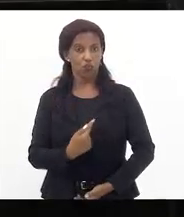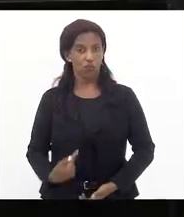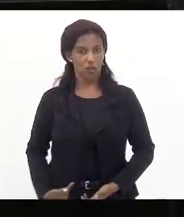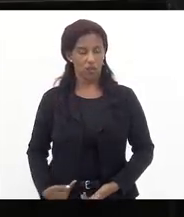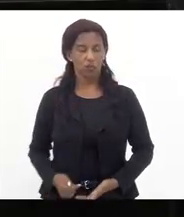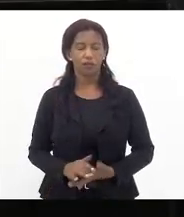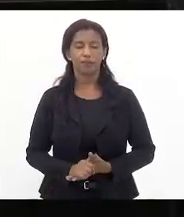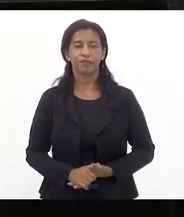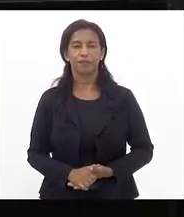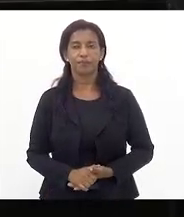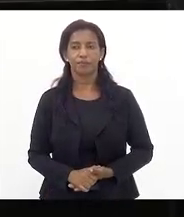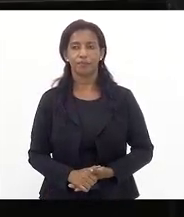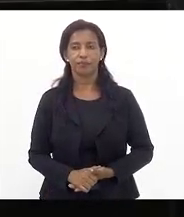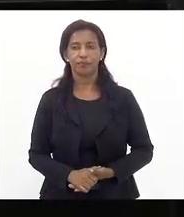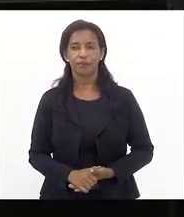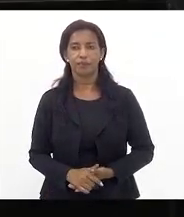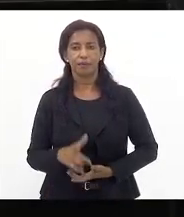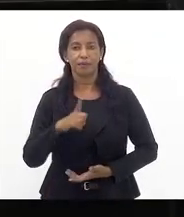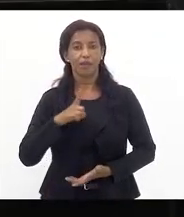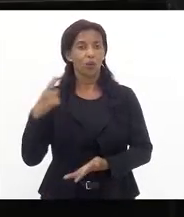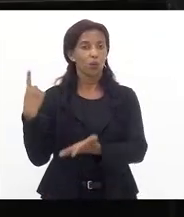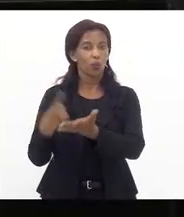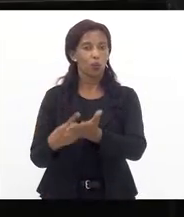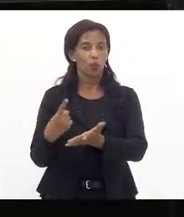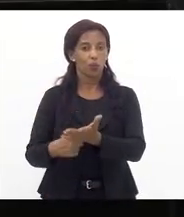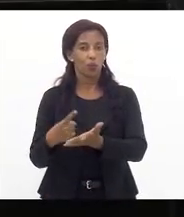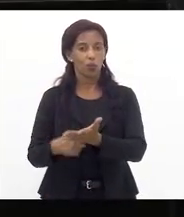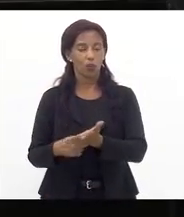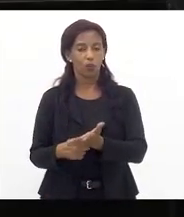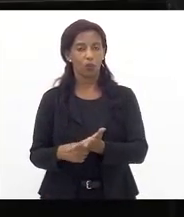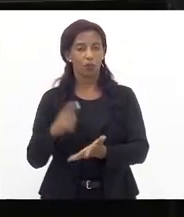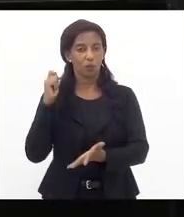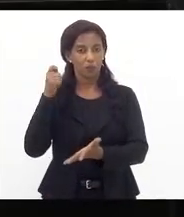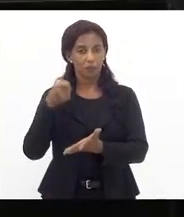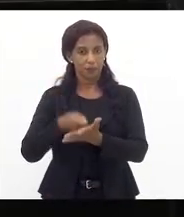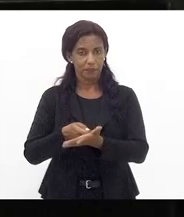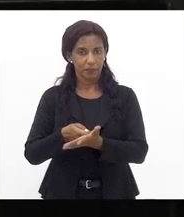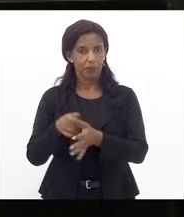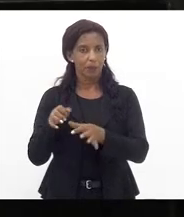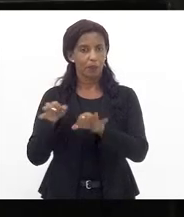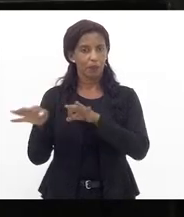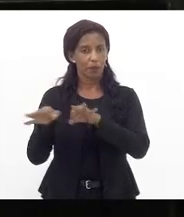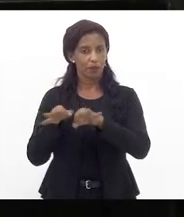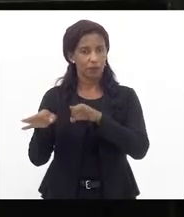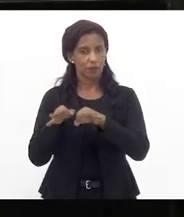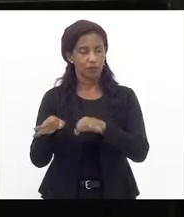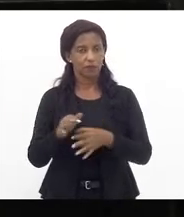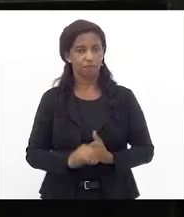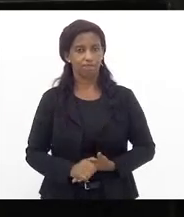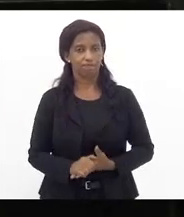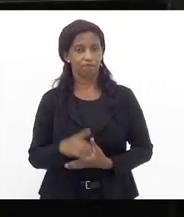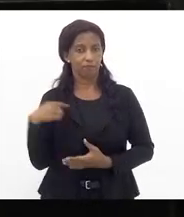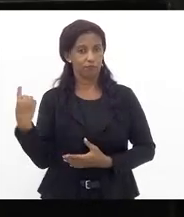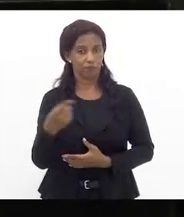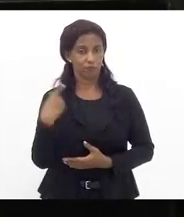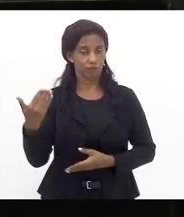Castro, então, tem um compromisso de sancionar o projeto que estamos